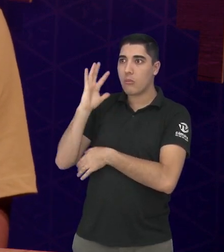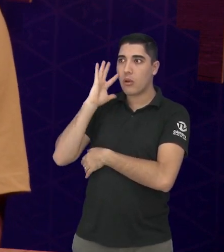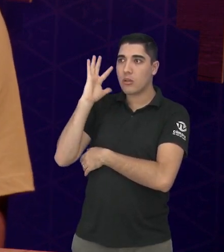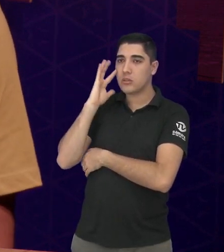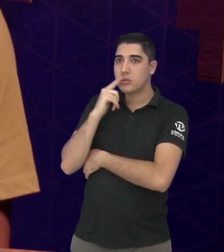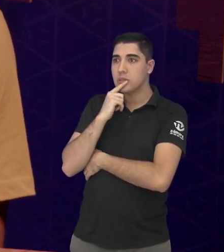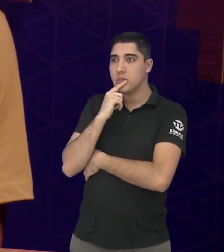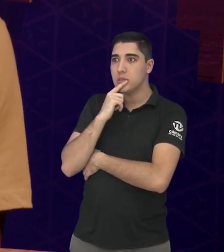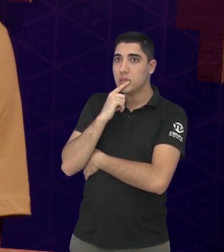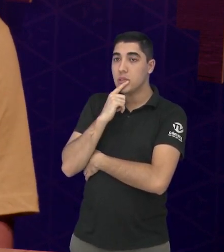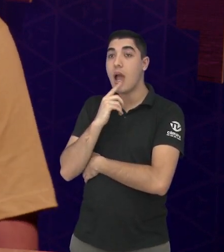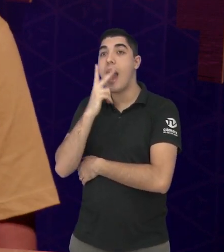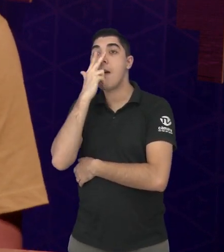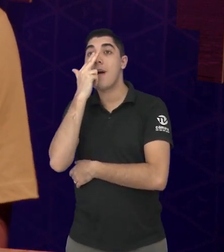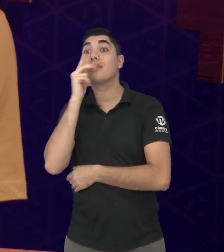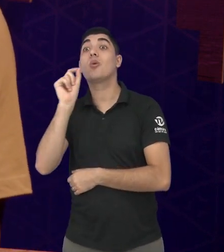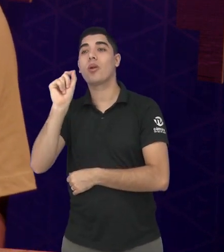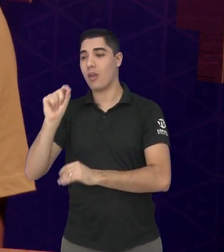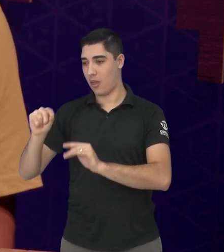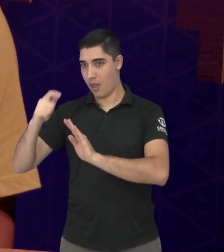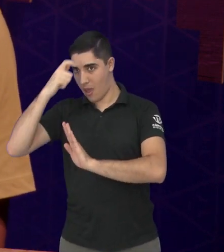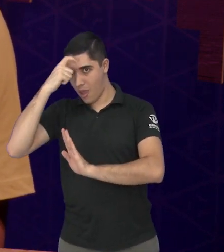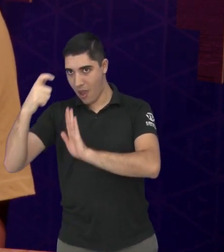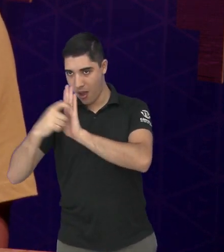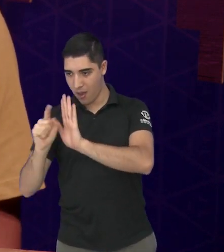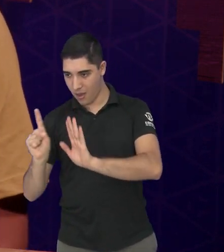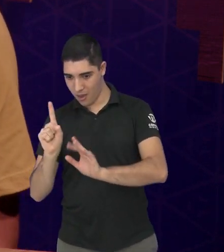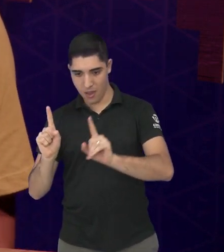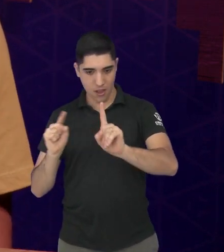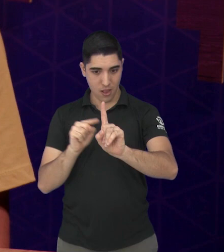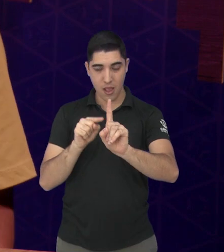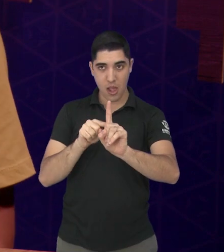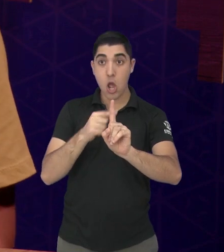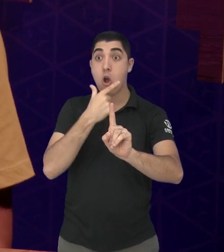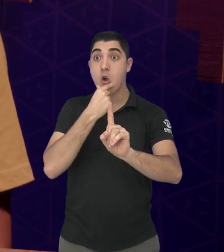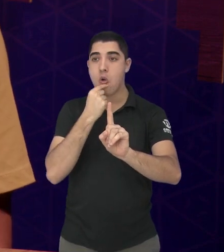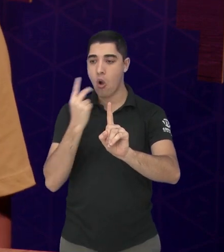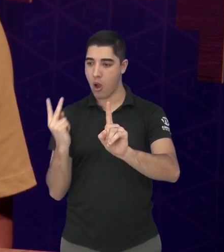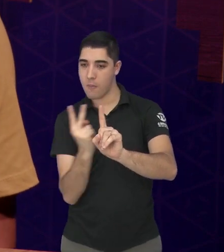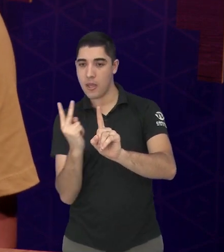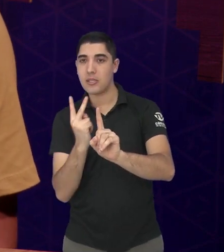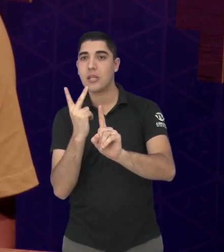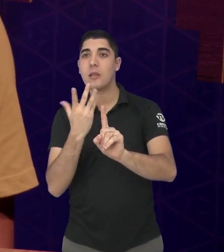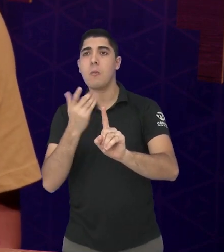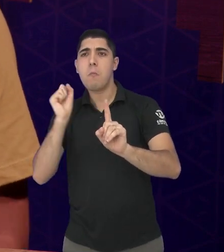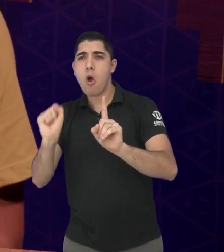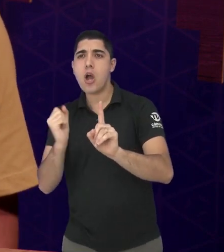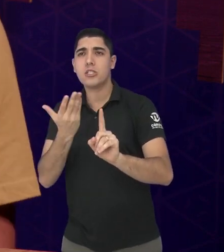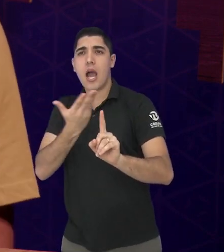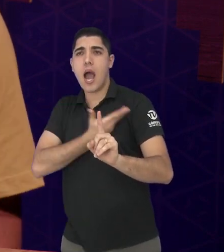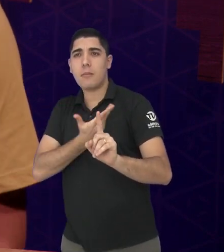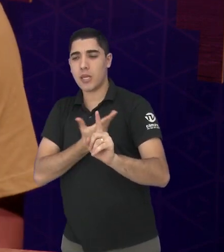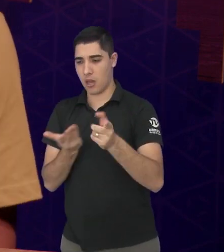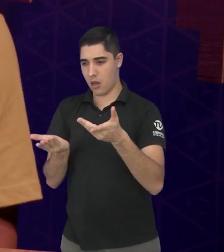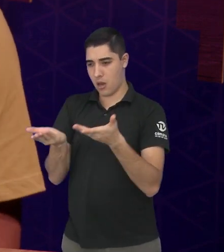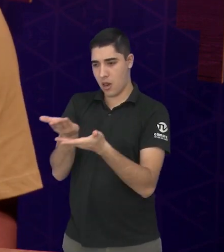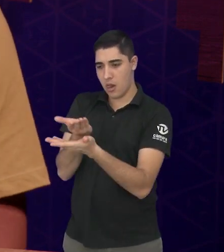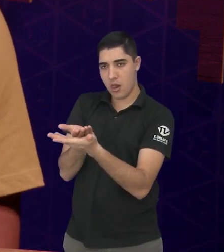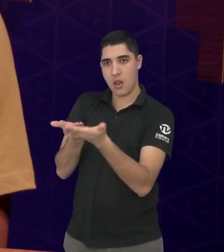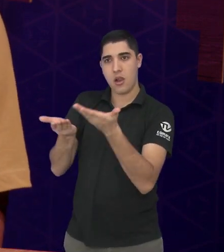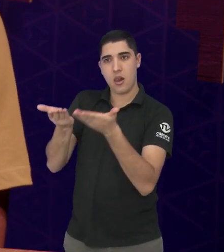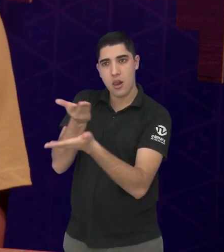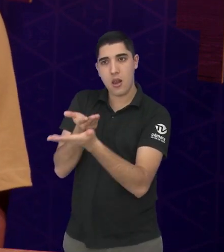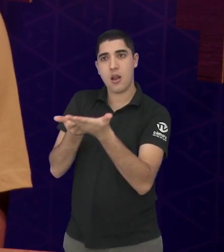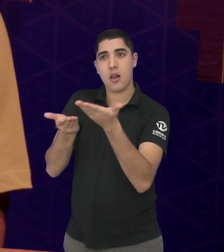tipo, apaixonados, sabe? Tipo, que o cara, né, eles podem ser amigos,